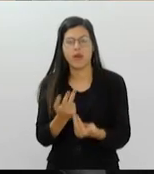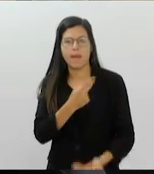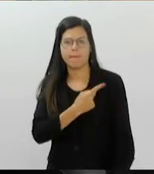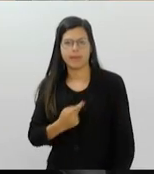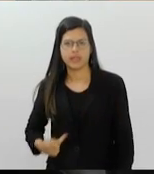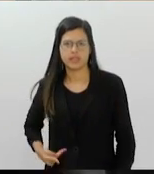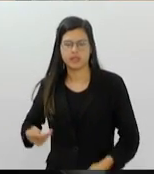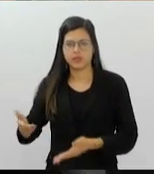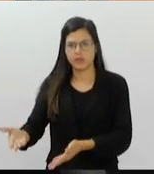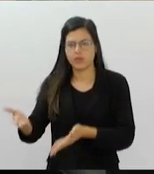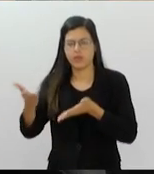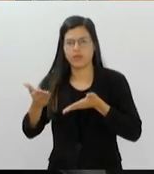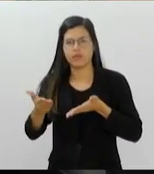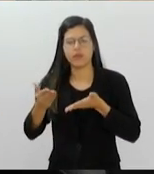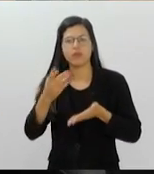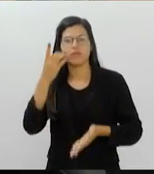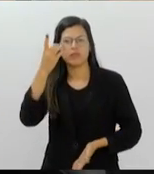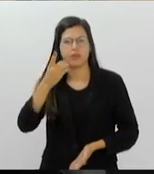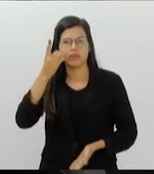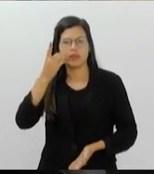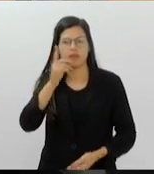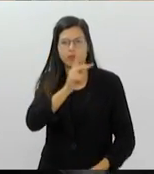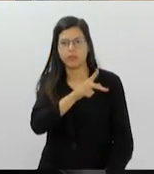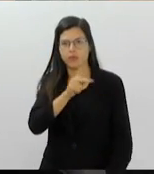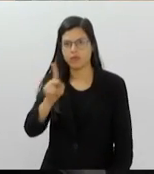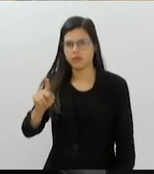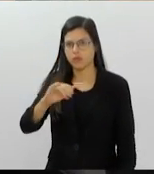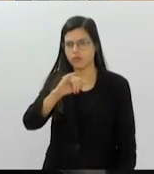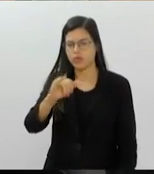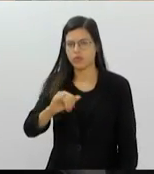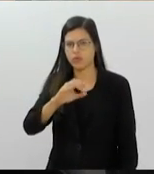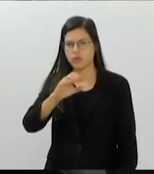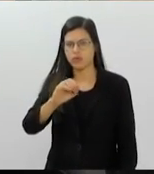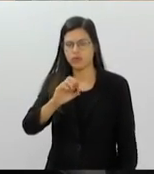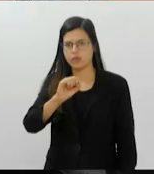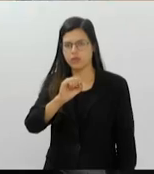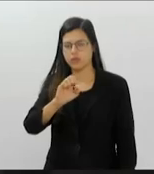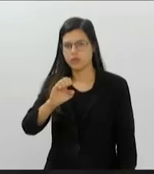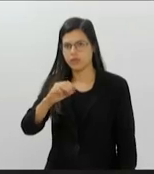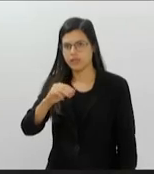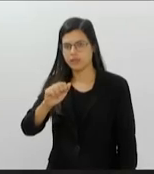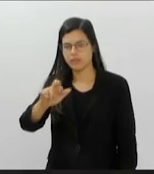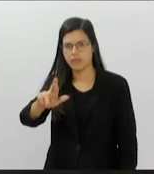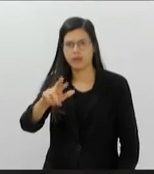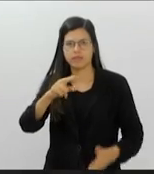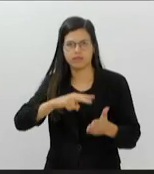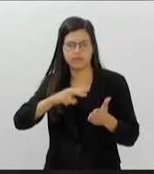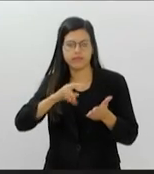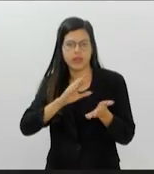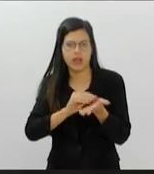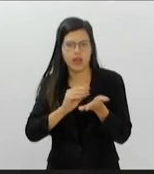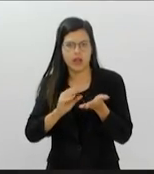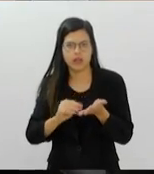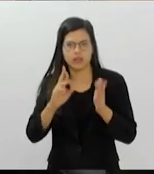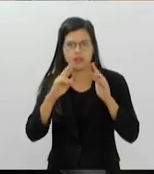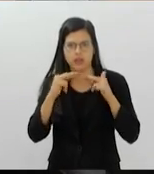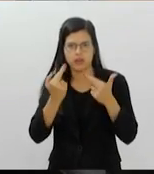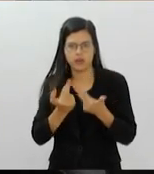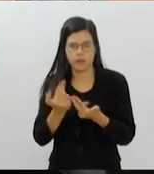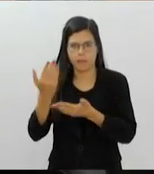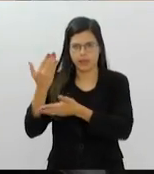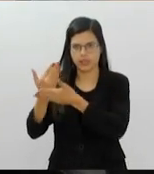presidência convida o excelentíssimo deputado professor Josemar para fazer a leitura da ata da sessão anterior.